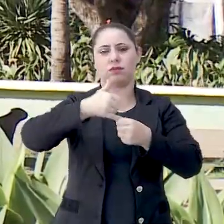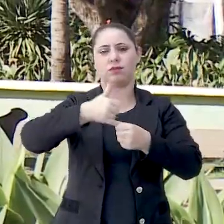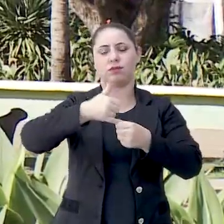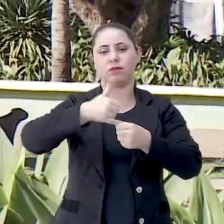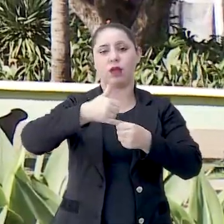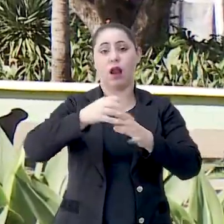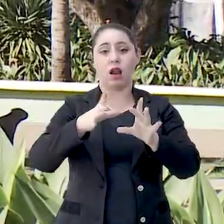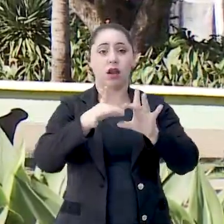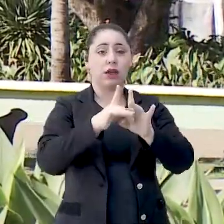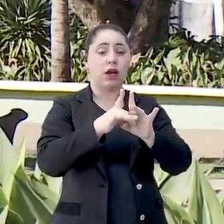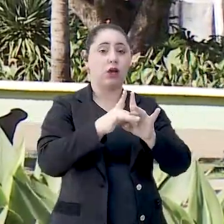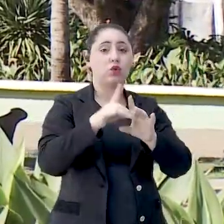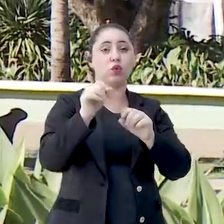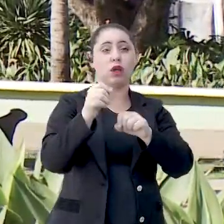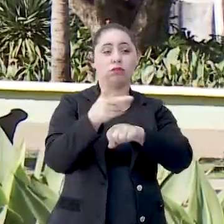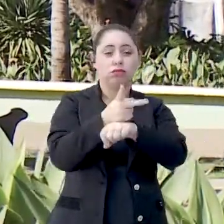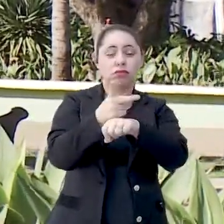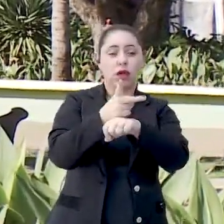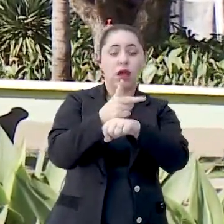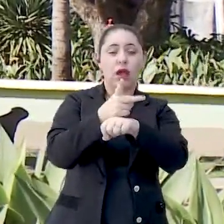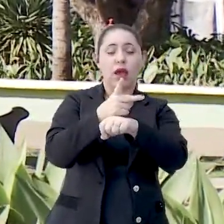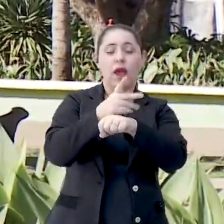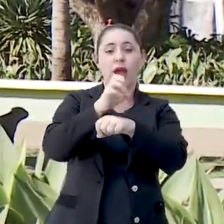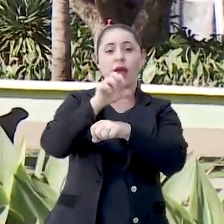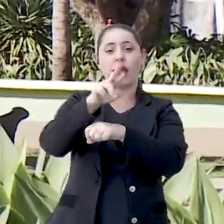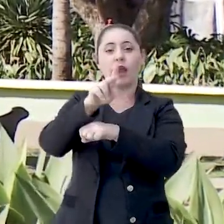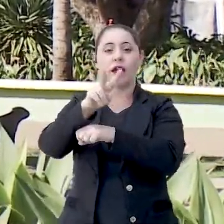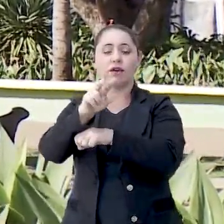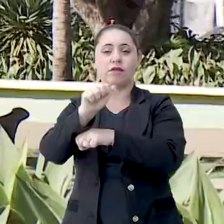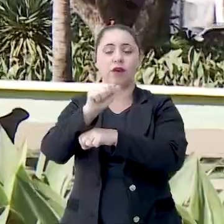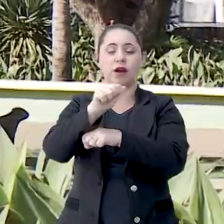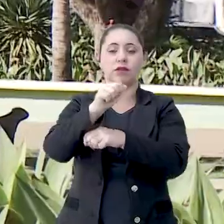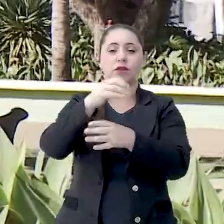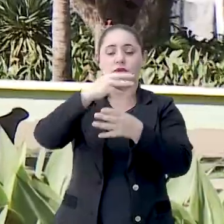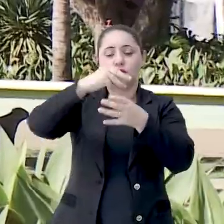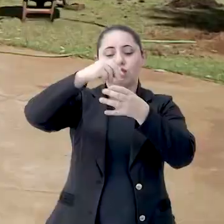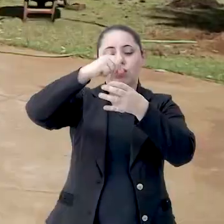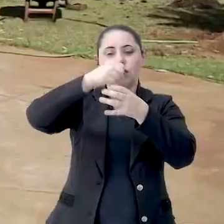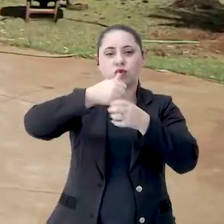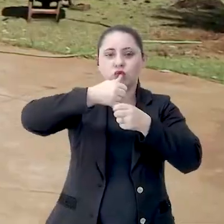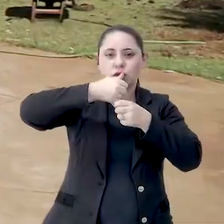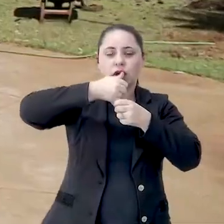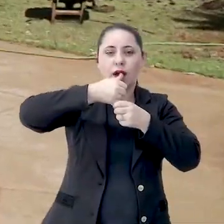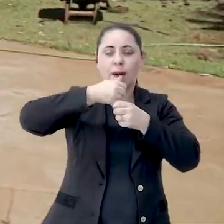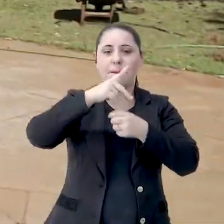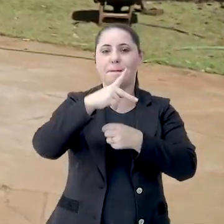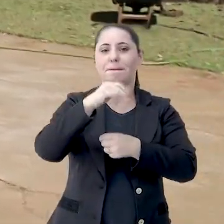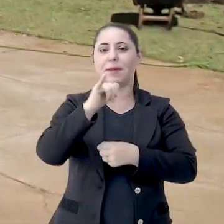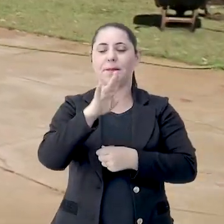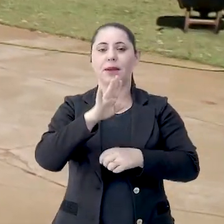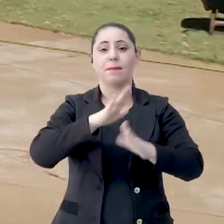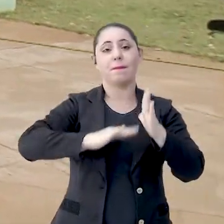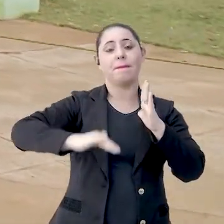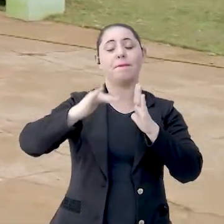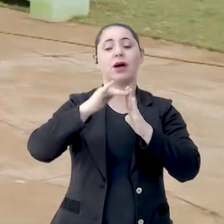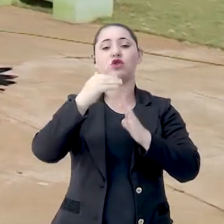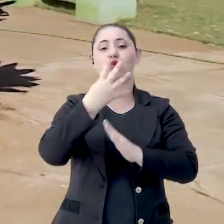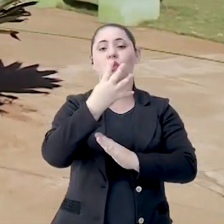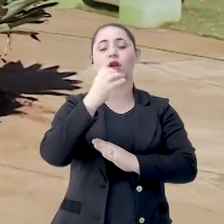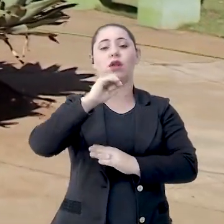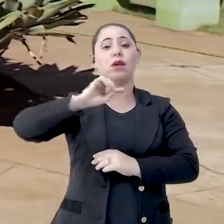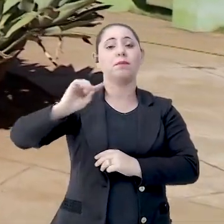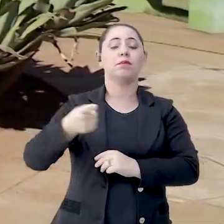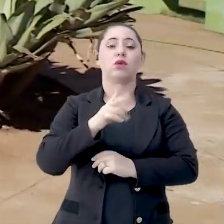de R$ 40 mil. A população estimada em 30 mil, ocupando o 15º lugar de